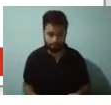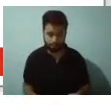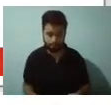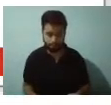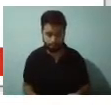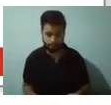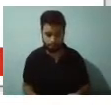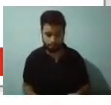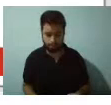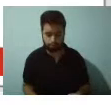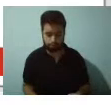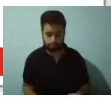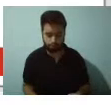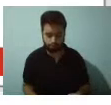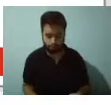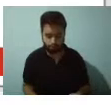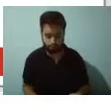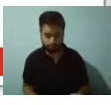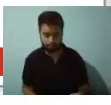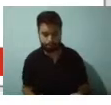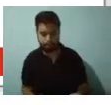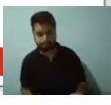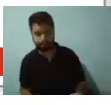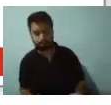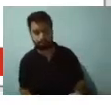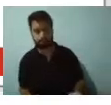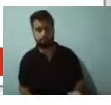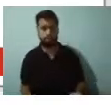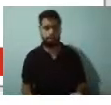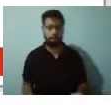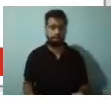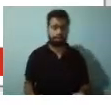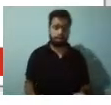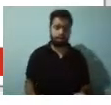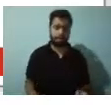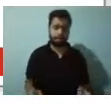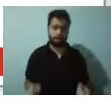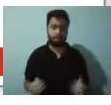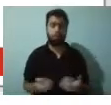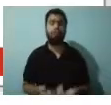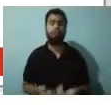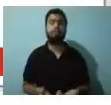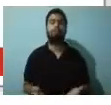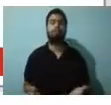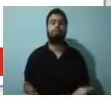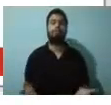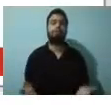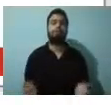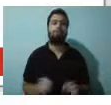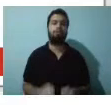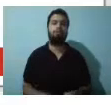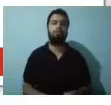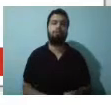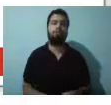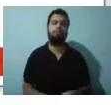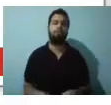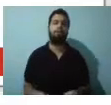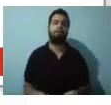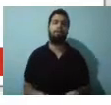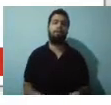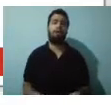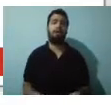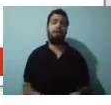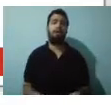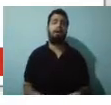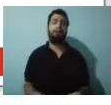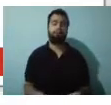mercado capitalista com outros blocos econômicos, tá? Então, essa disputa da União Soviética com os Estados Unidos, né?